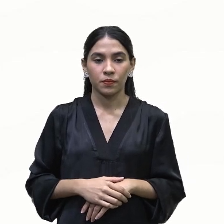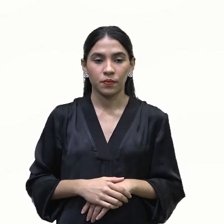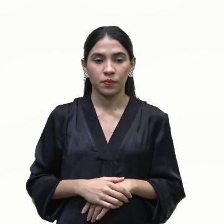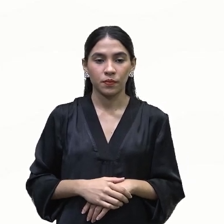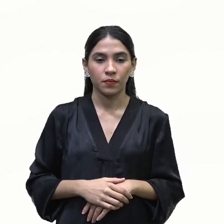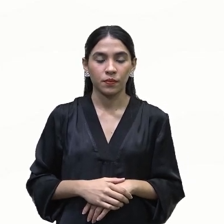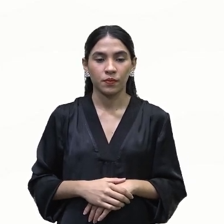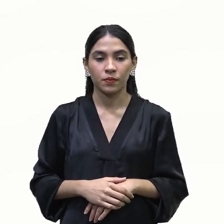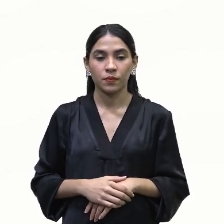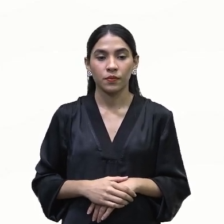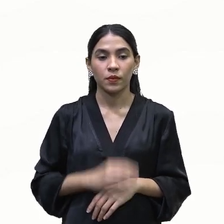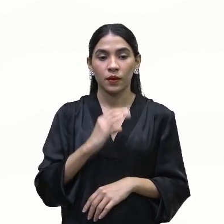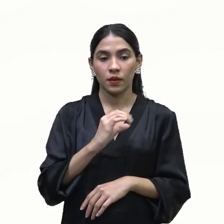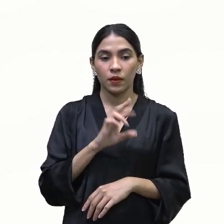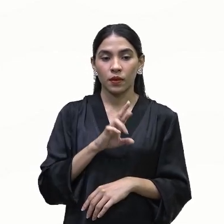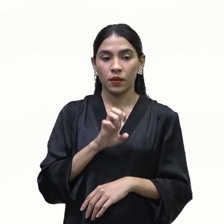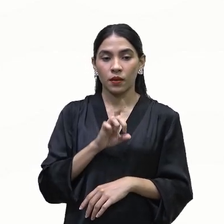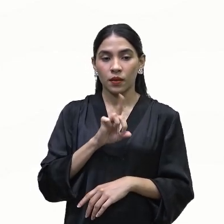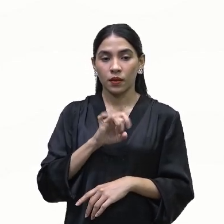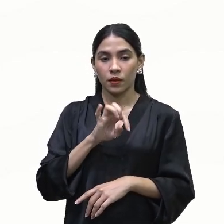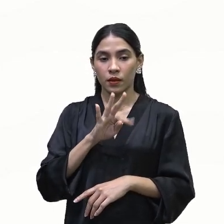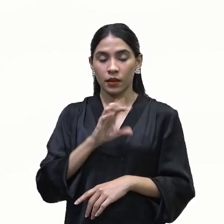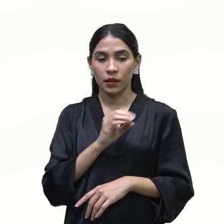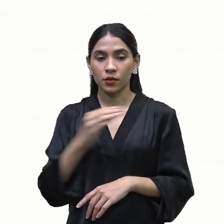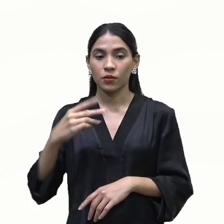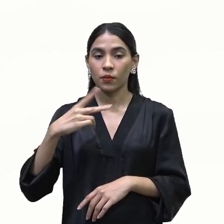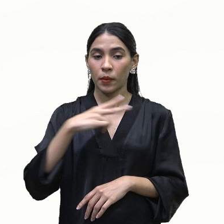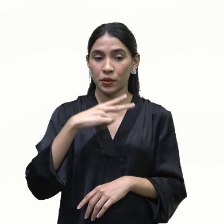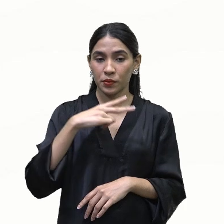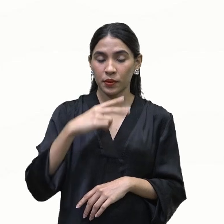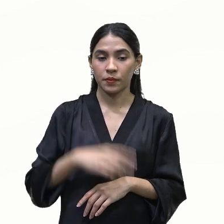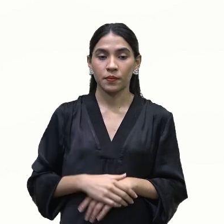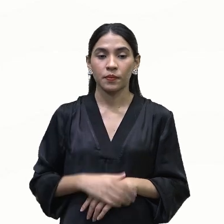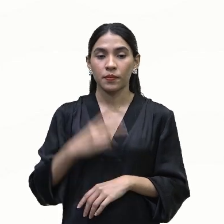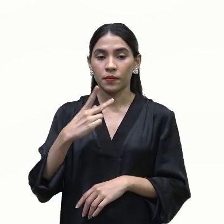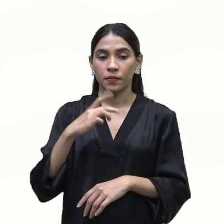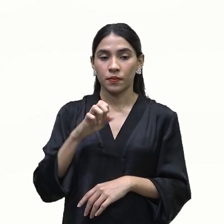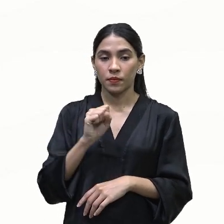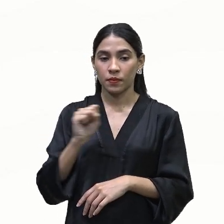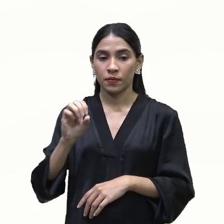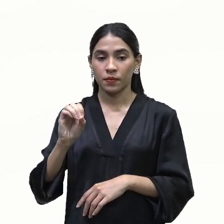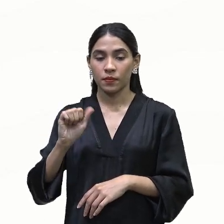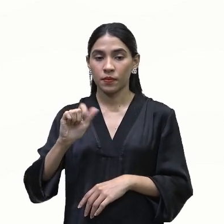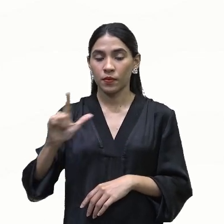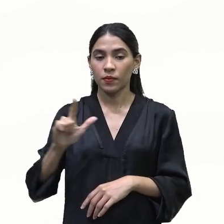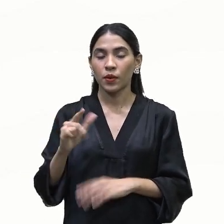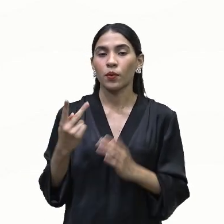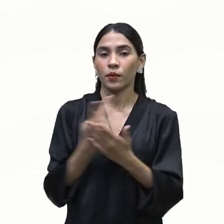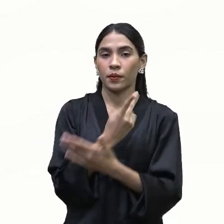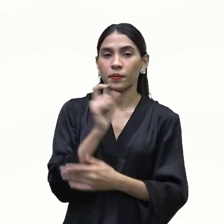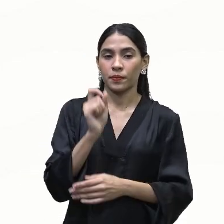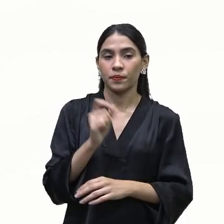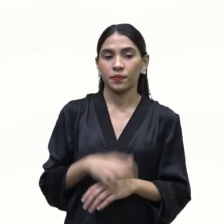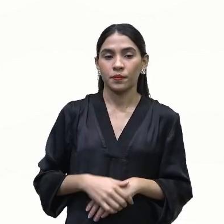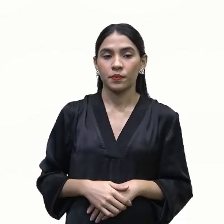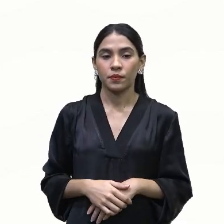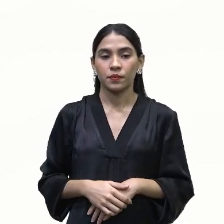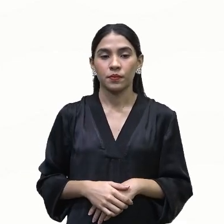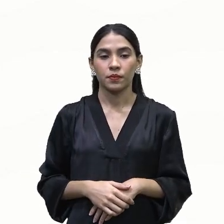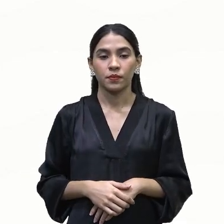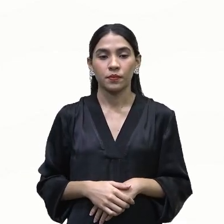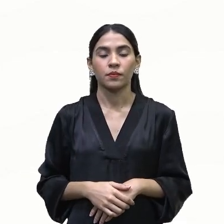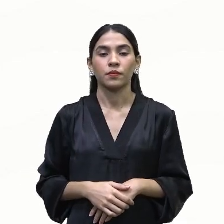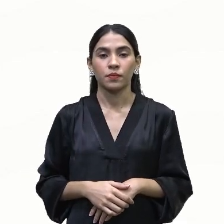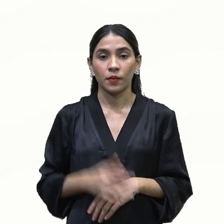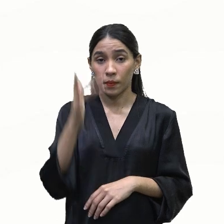temos o crédito pessoal. Em relação ao crédito pessoal, o que vai acontecer? Ele pode